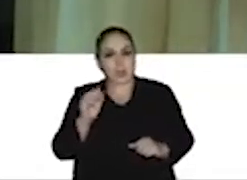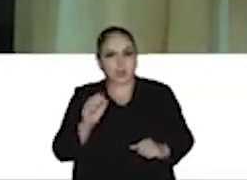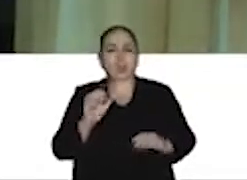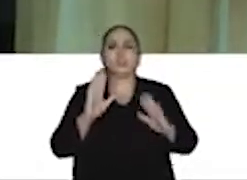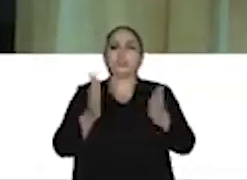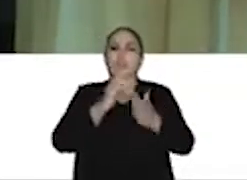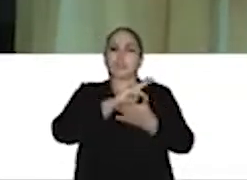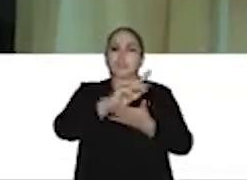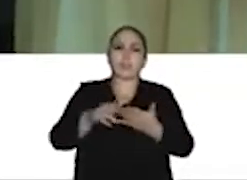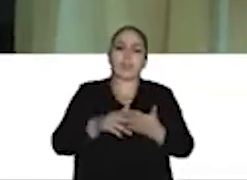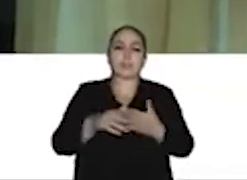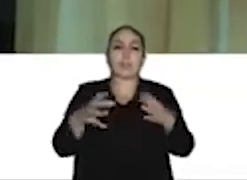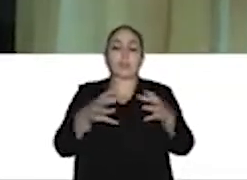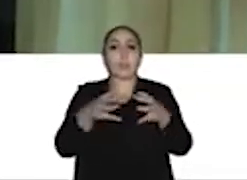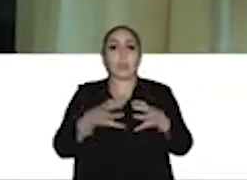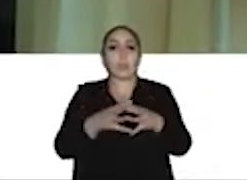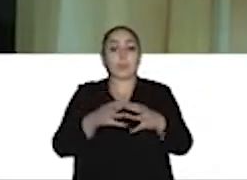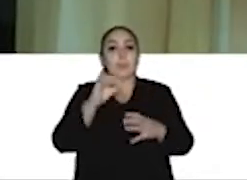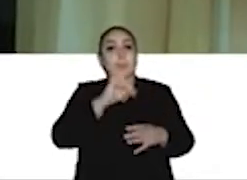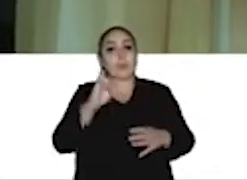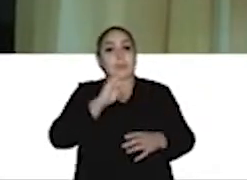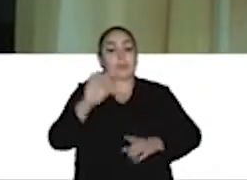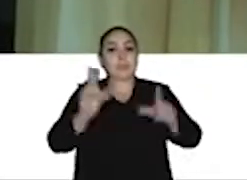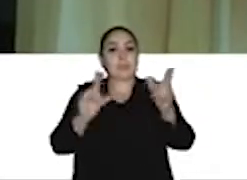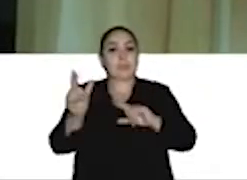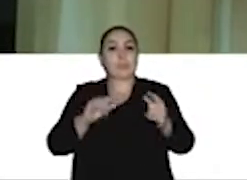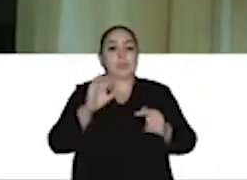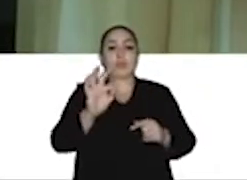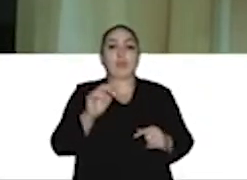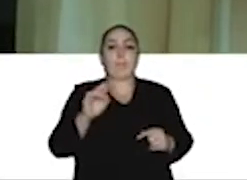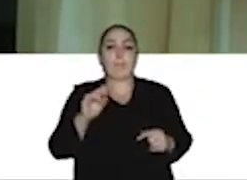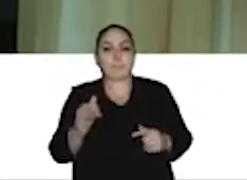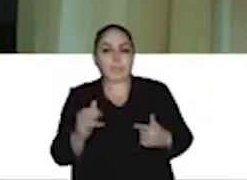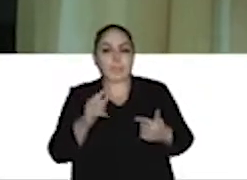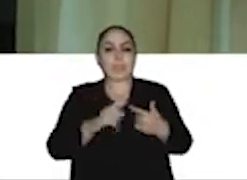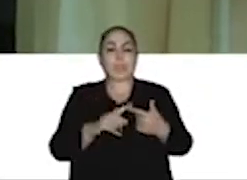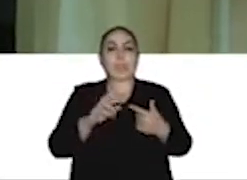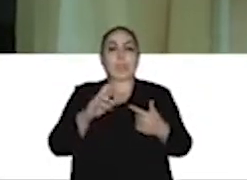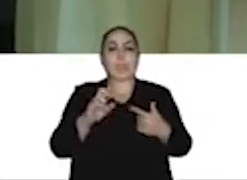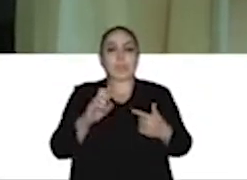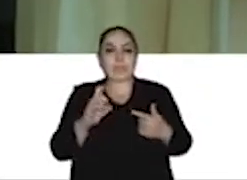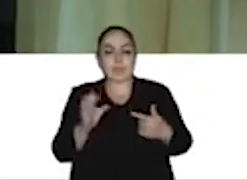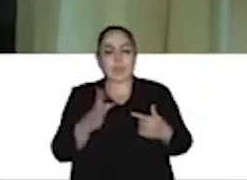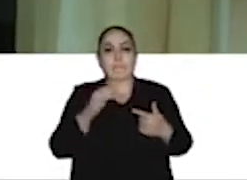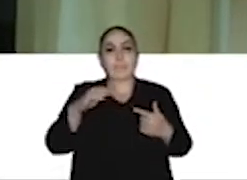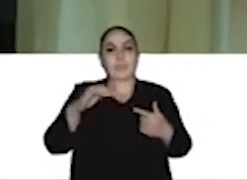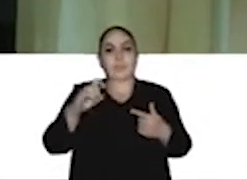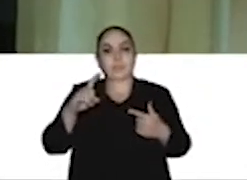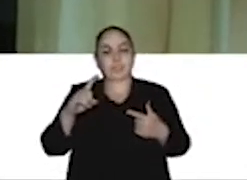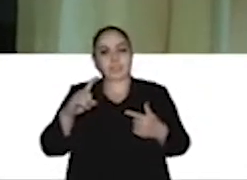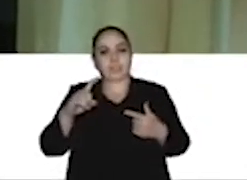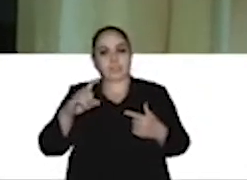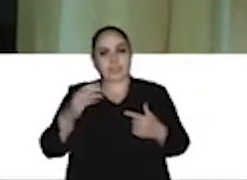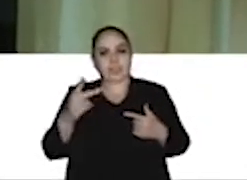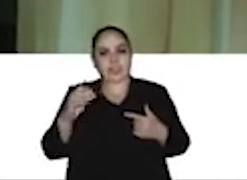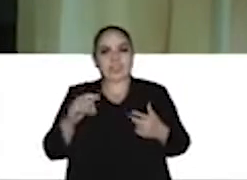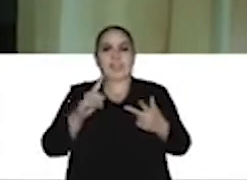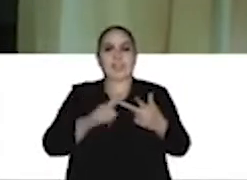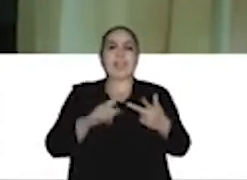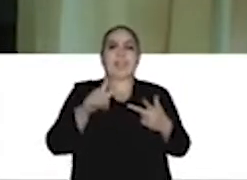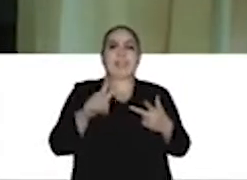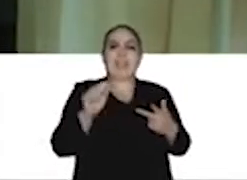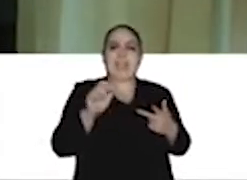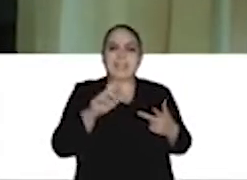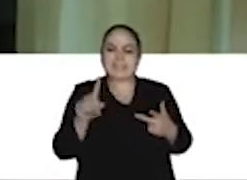vários canais importantes da televisão brasileira. TV Tupi, Rede Manchete, Gazeta TV,